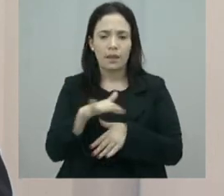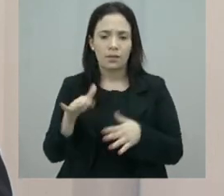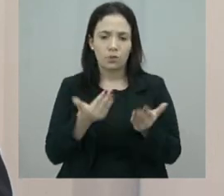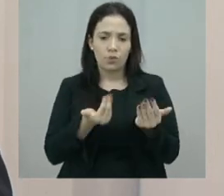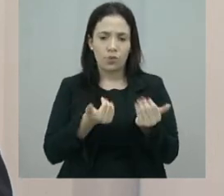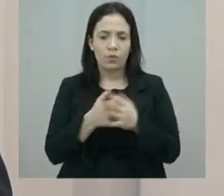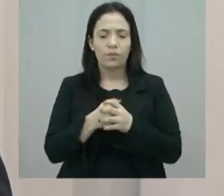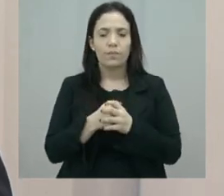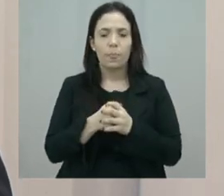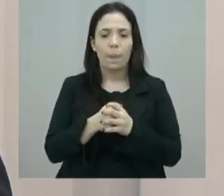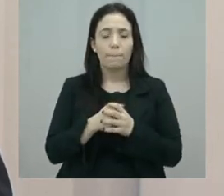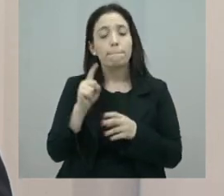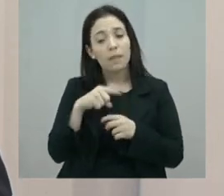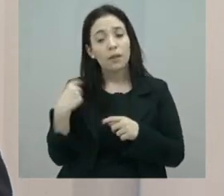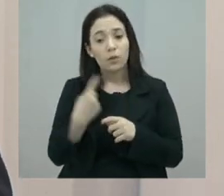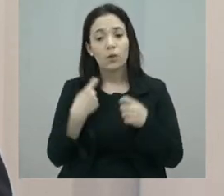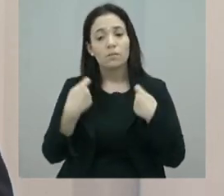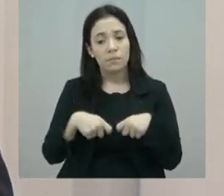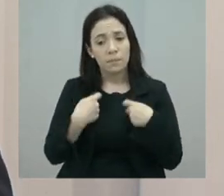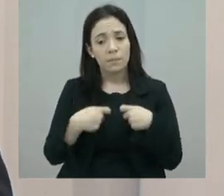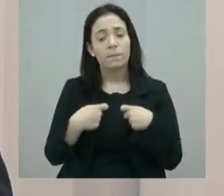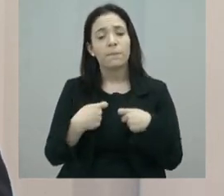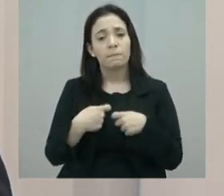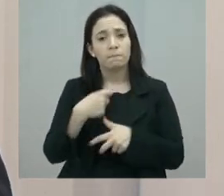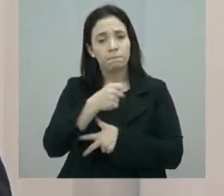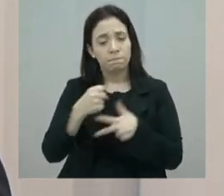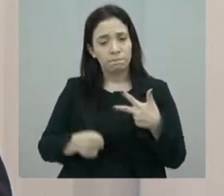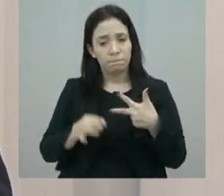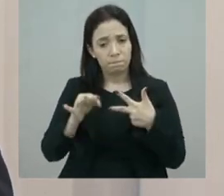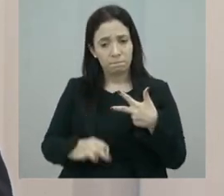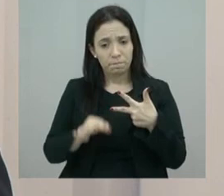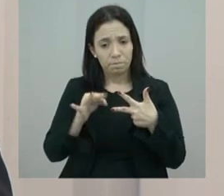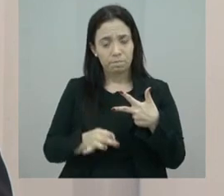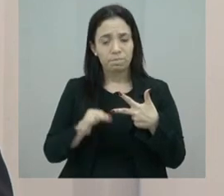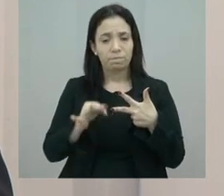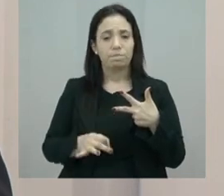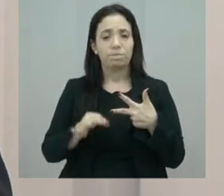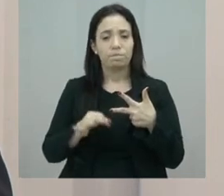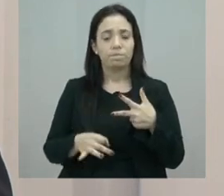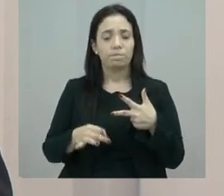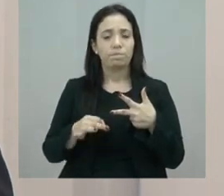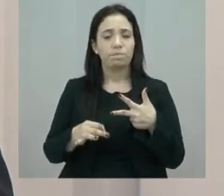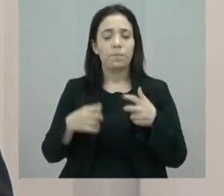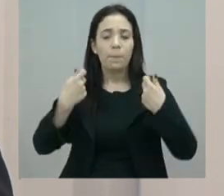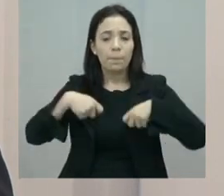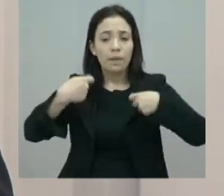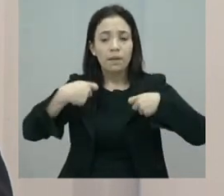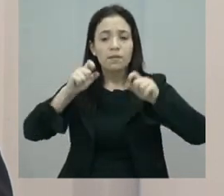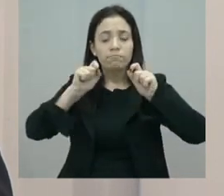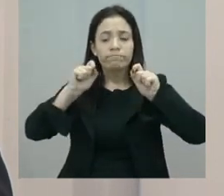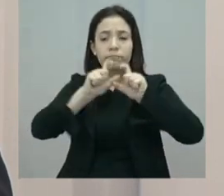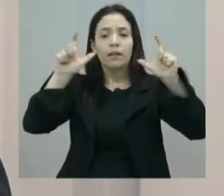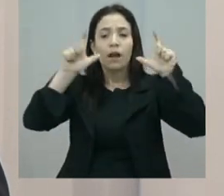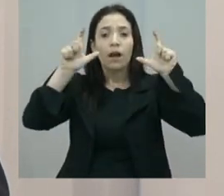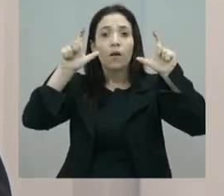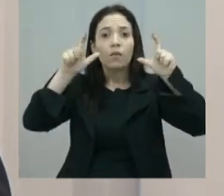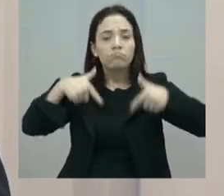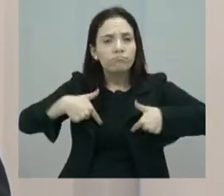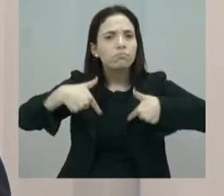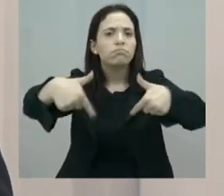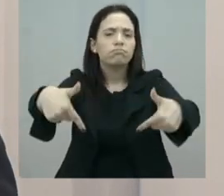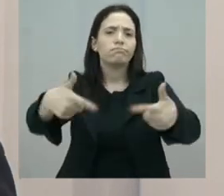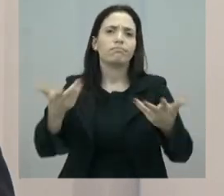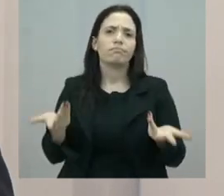juventude. Nós precisamos que o Poder Judiciário acorde desse sono histórico de